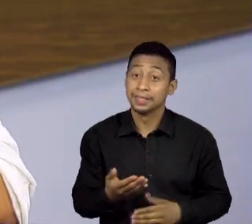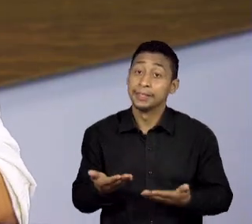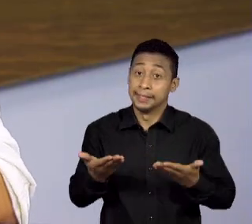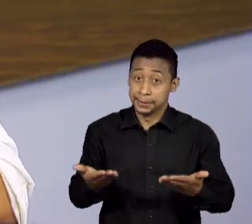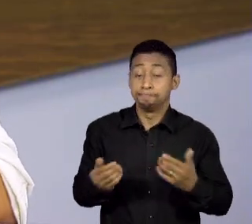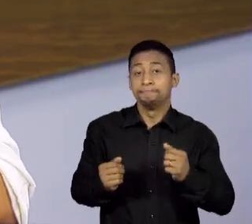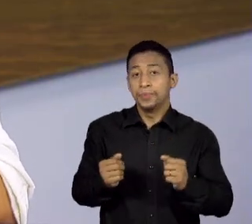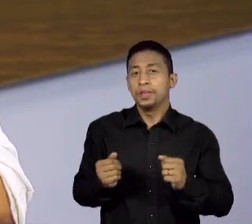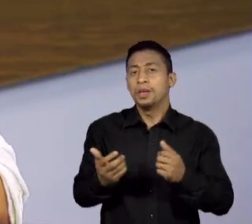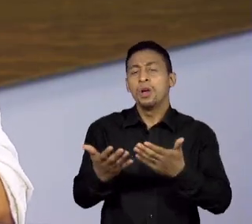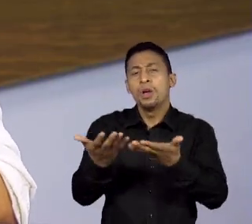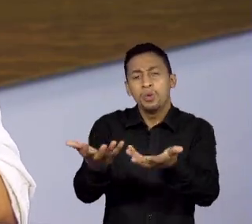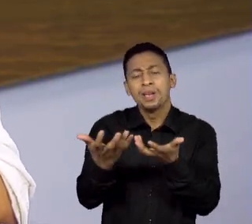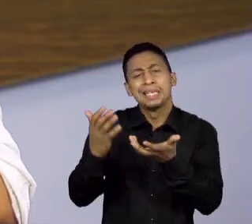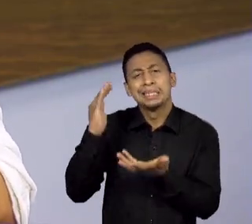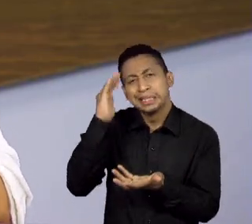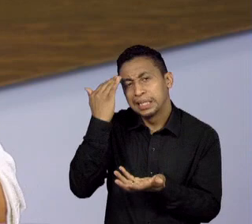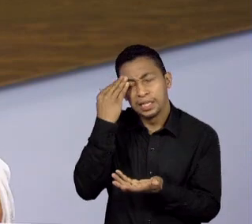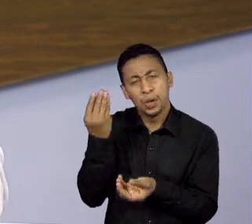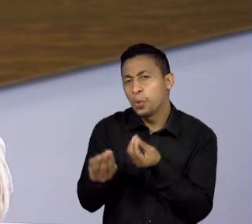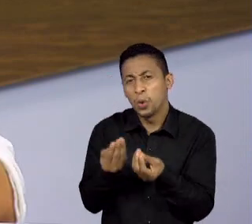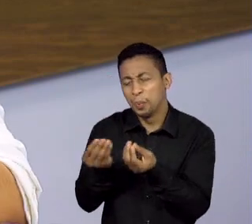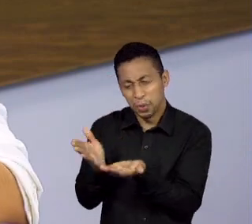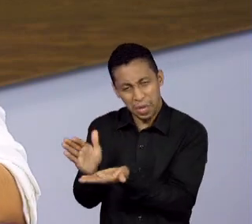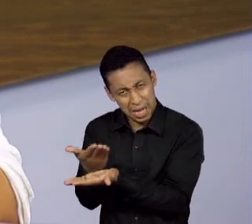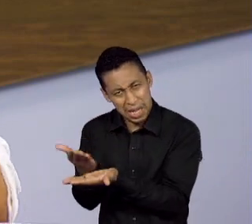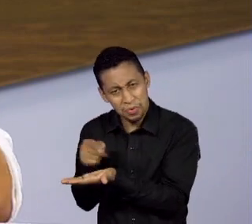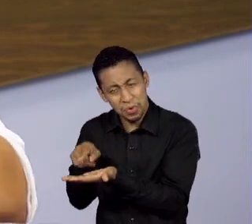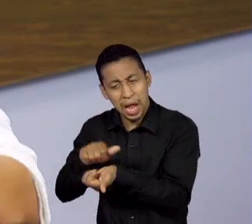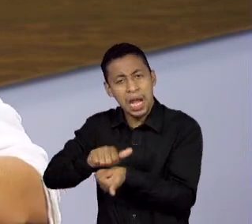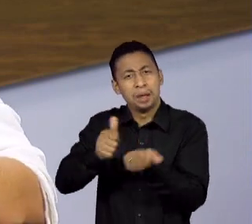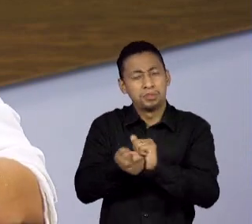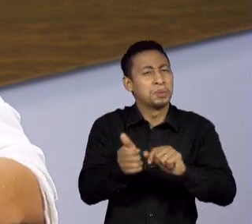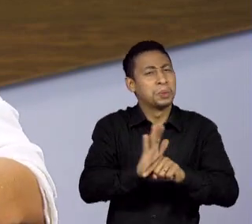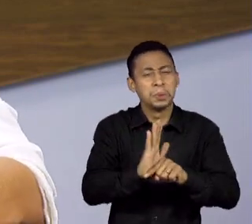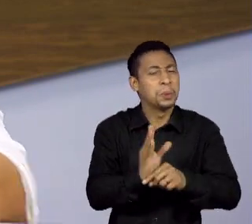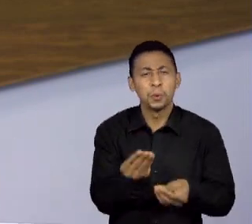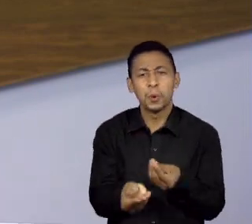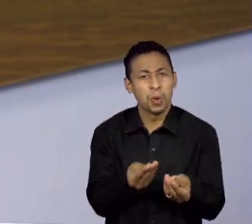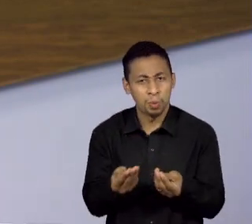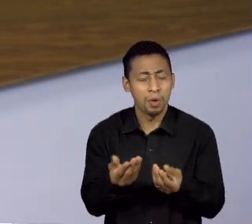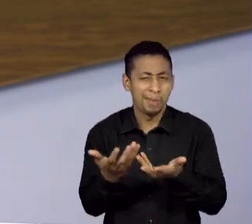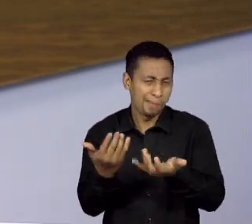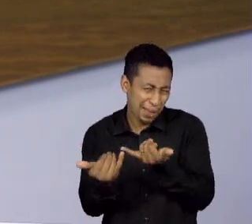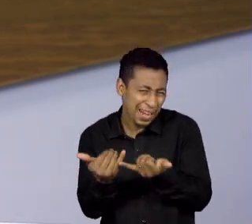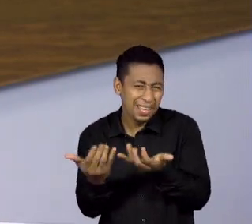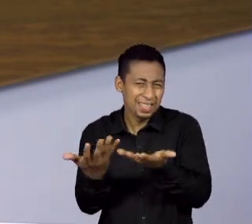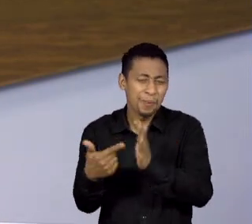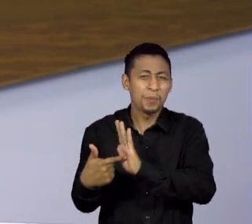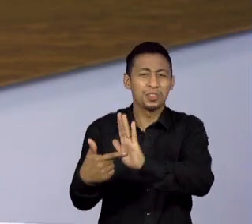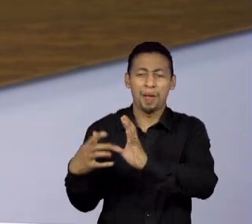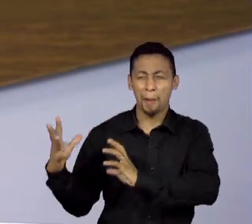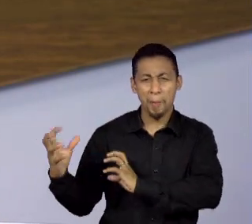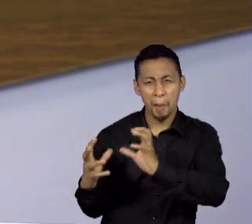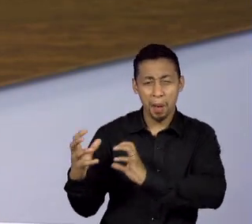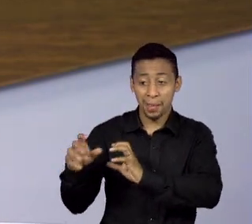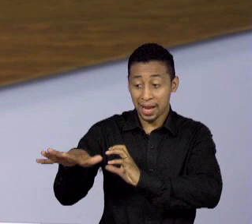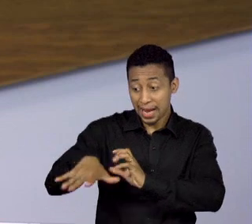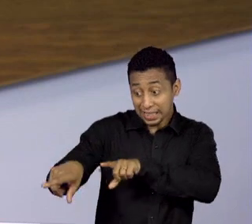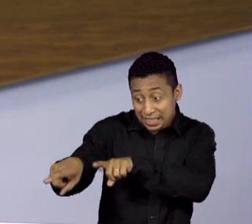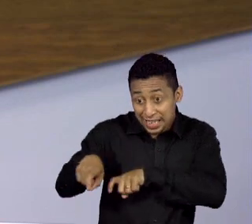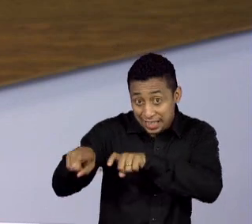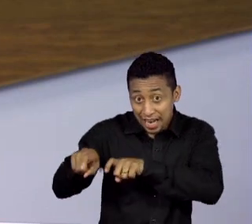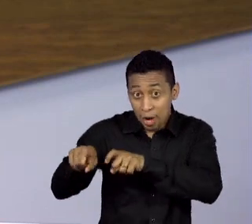saber um pouquinho como é que vocês fizeram essa adaptação. Parece que vocês estão transpondo, né, a guerra do sertão para uma guerra urbana, e